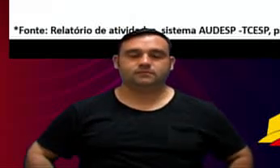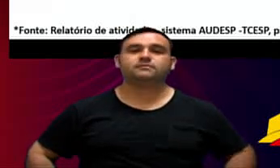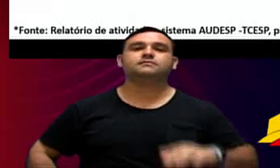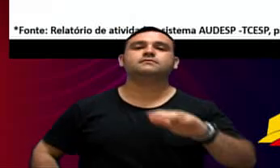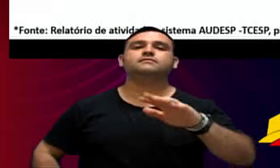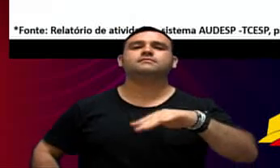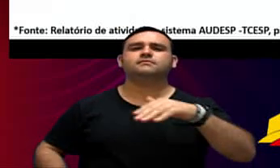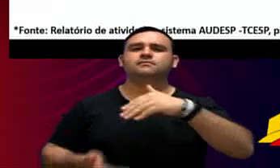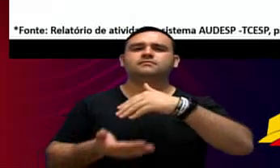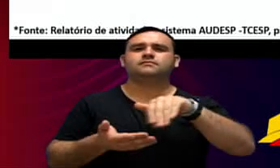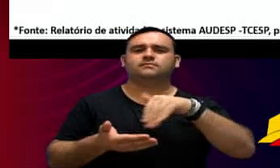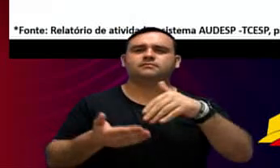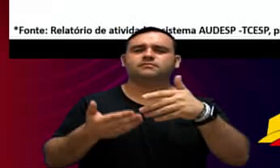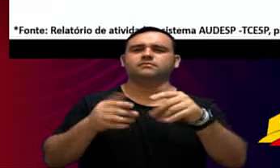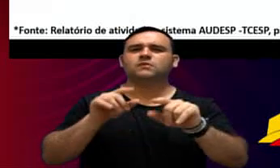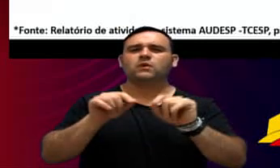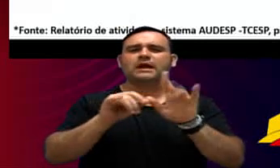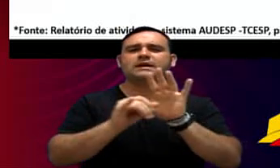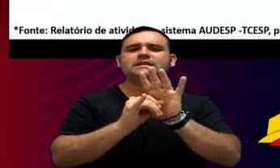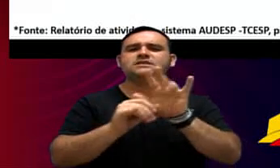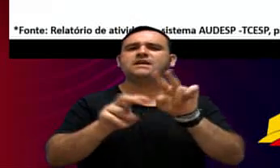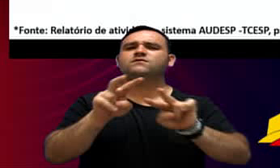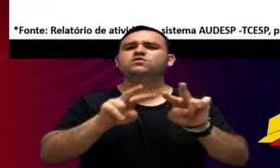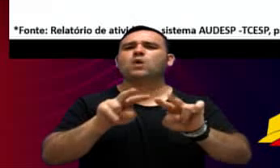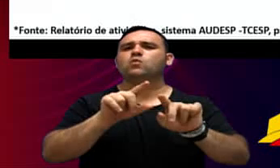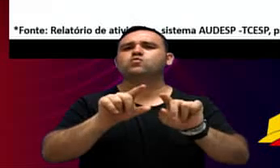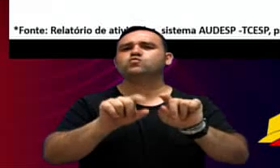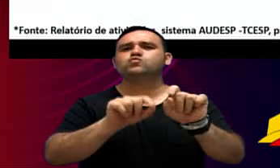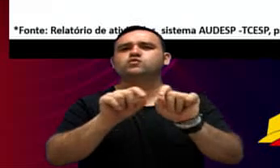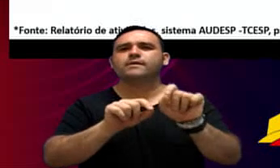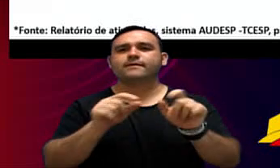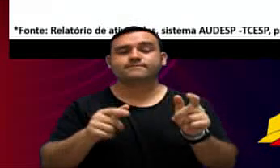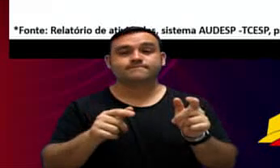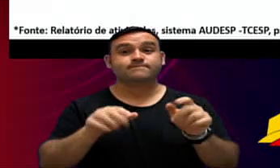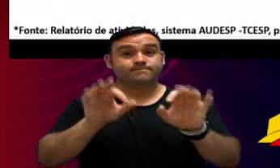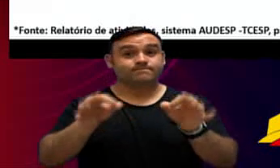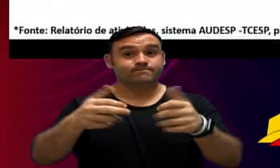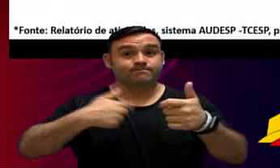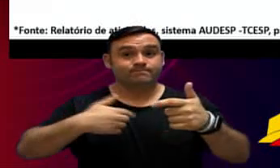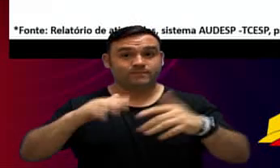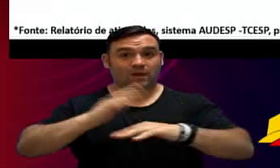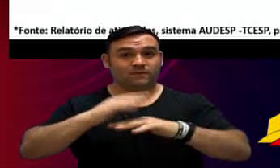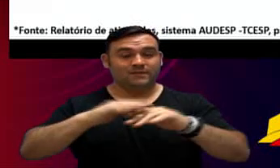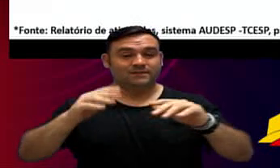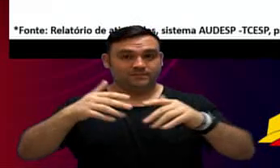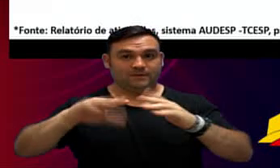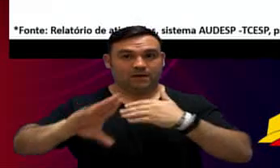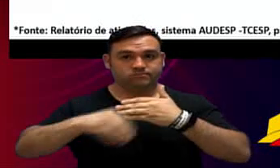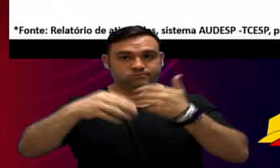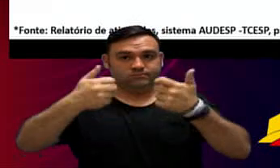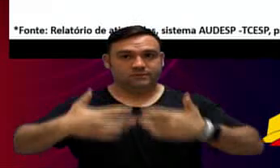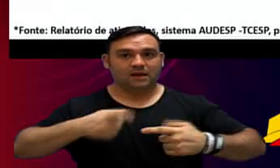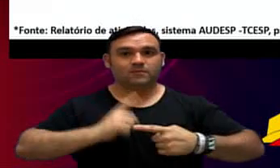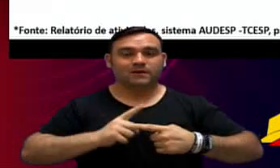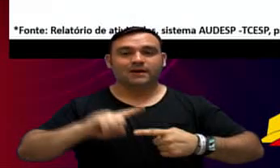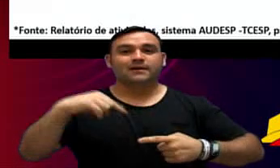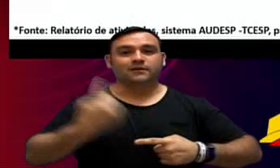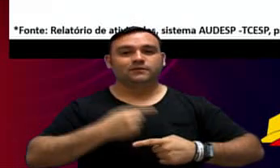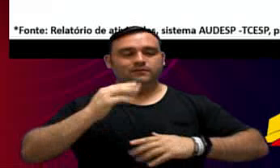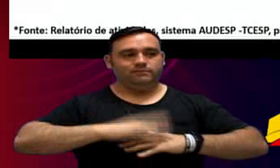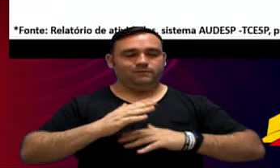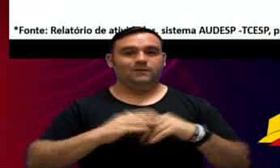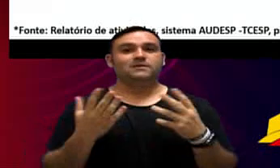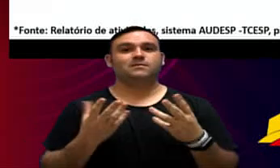Senhora secretária, por favor, o que claro. Seria essa identidade visual que a senhora está destacando? Isso, eu até fiz um parêntese aí, que é uma coisa que a gente tem